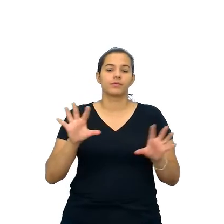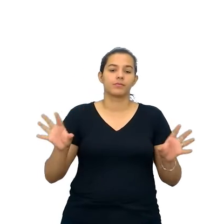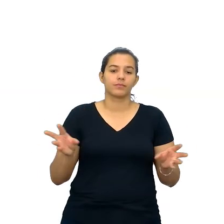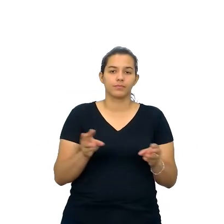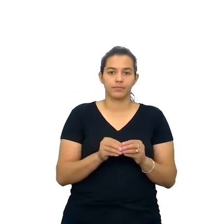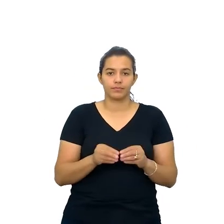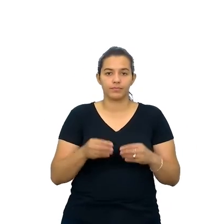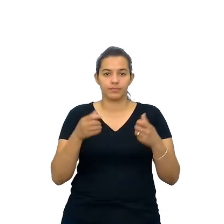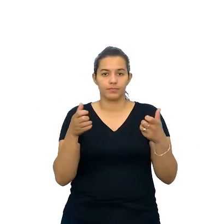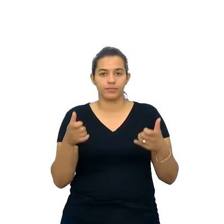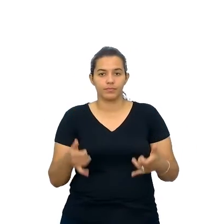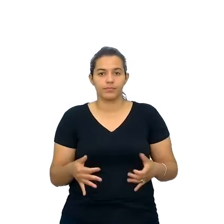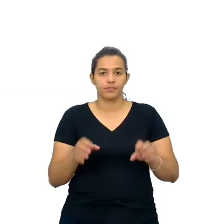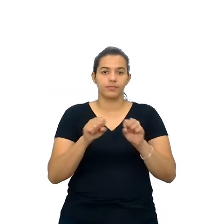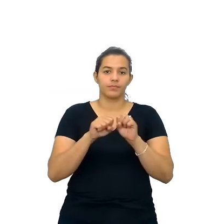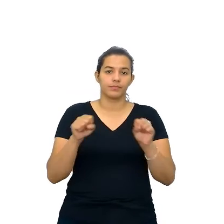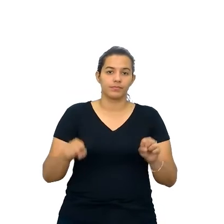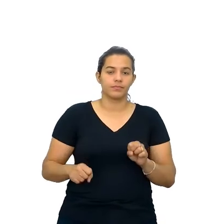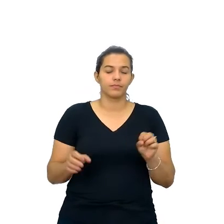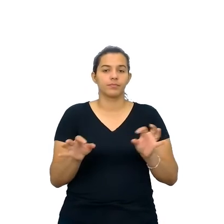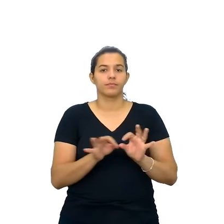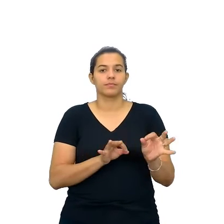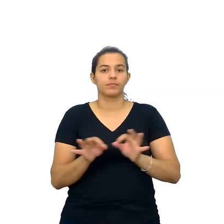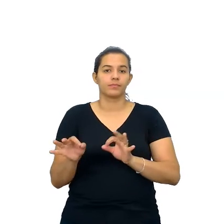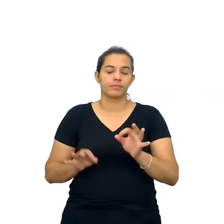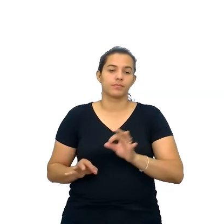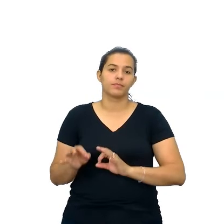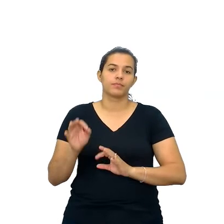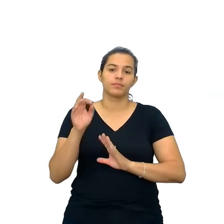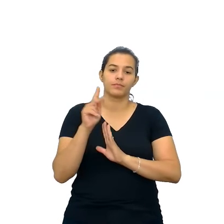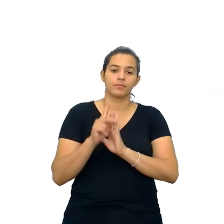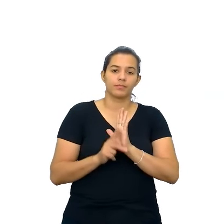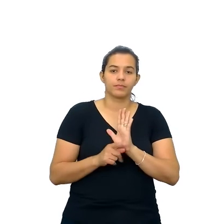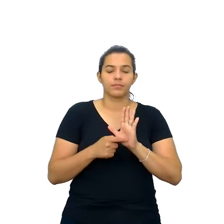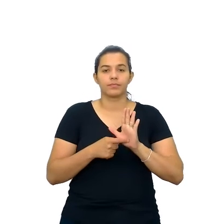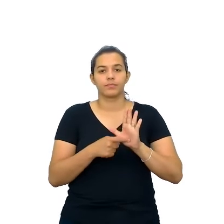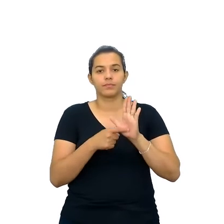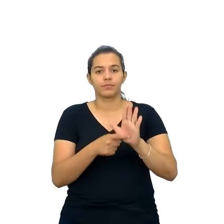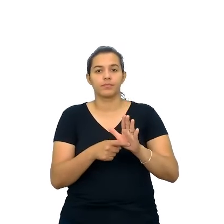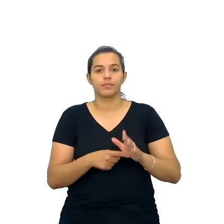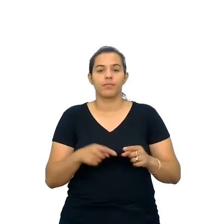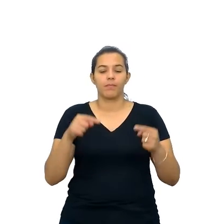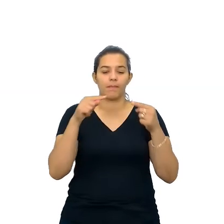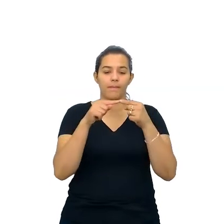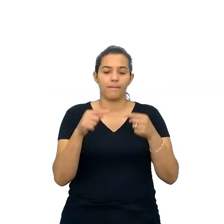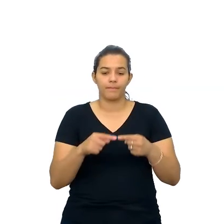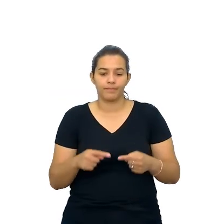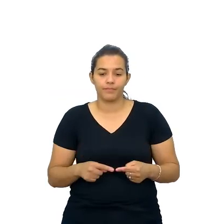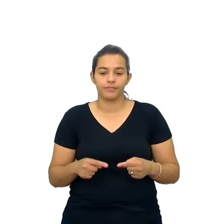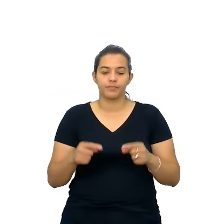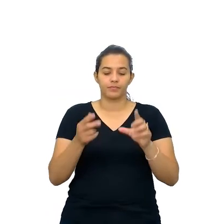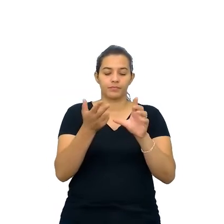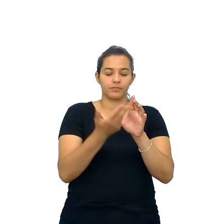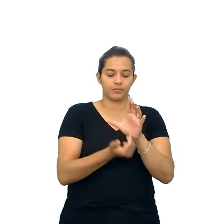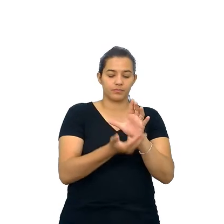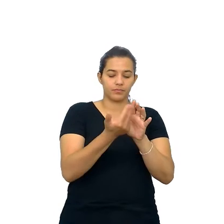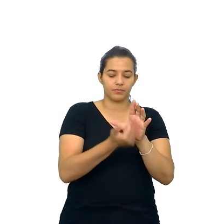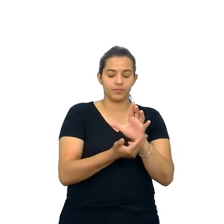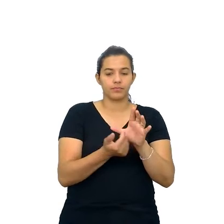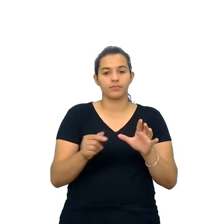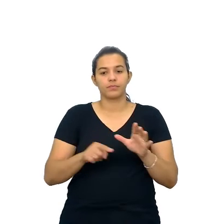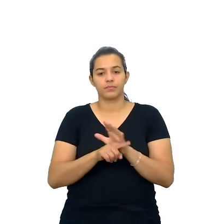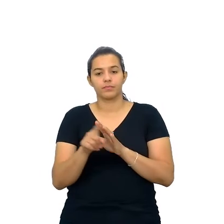sistemático sistema de coordenadas cartesianas para representar pontos, figuras, relações e equações, e